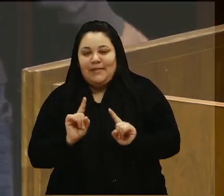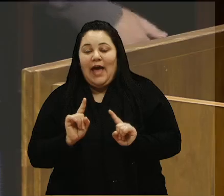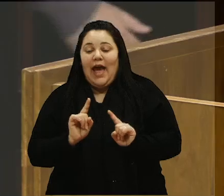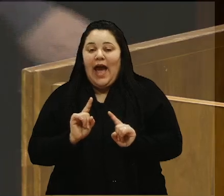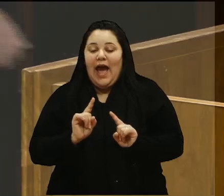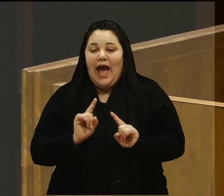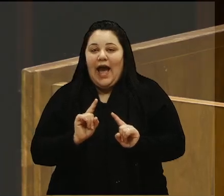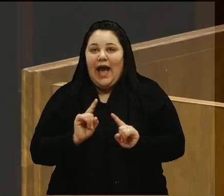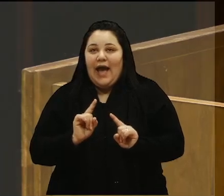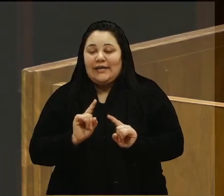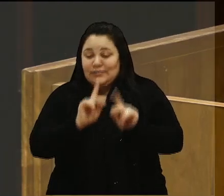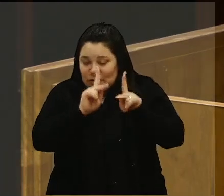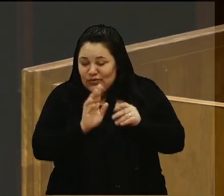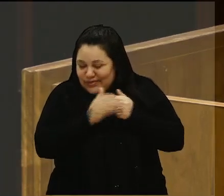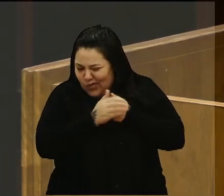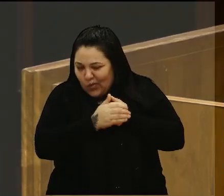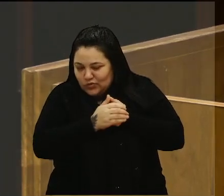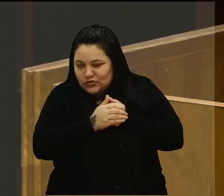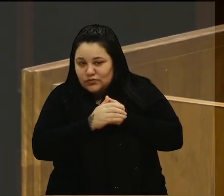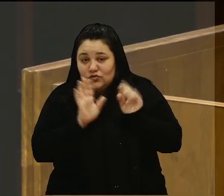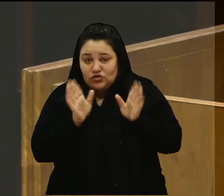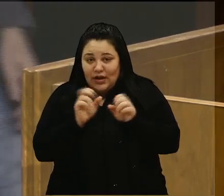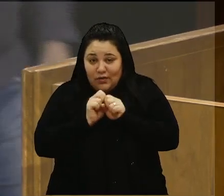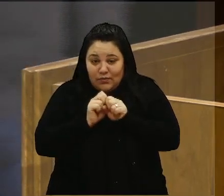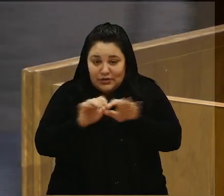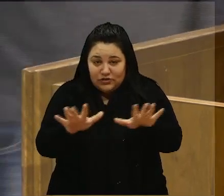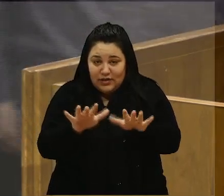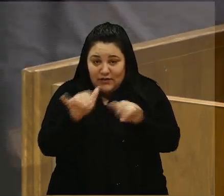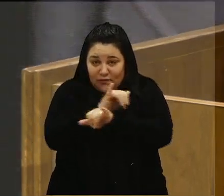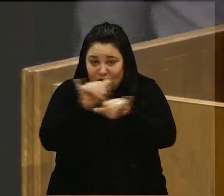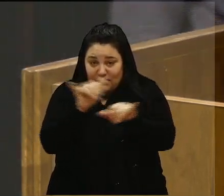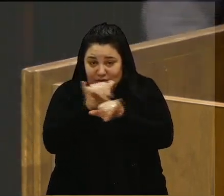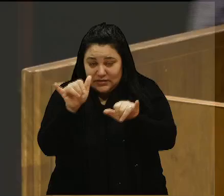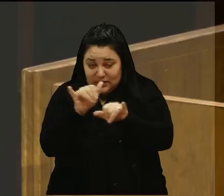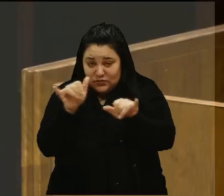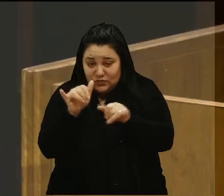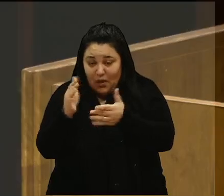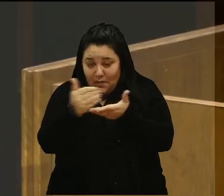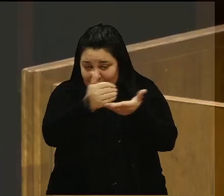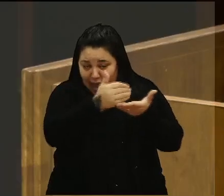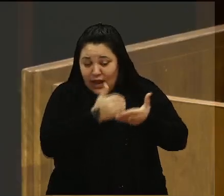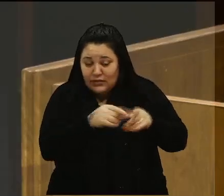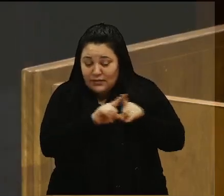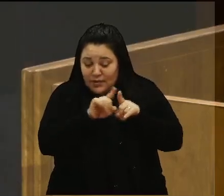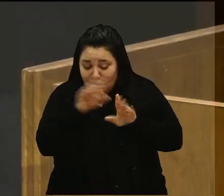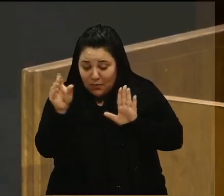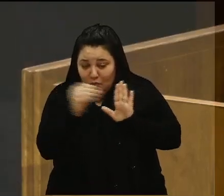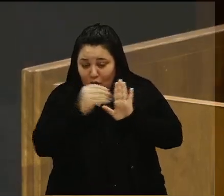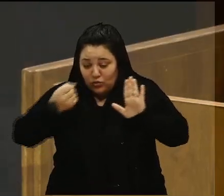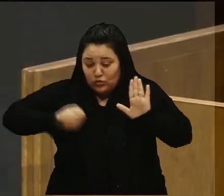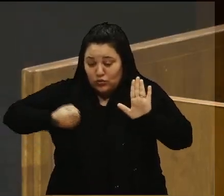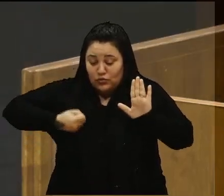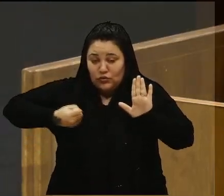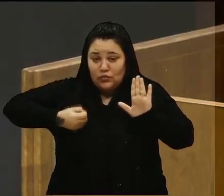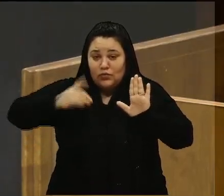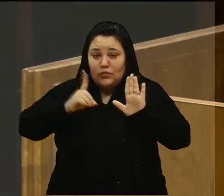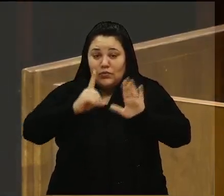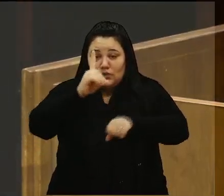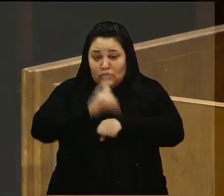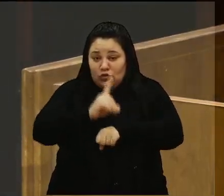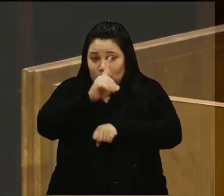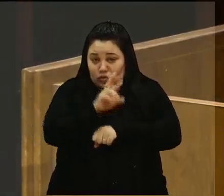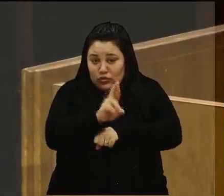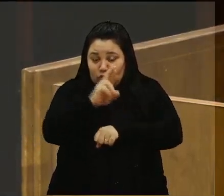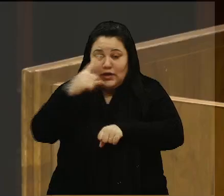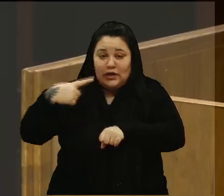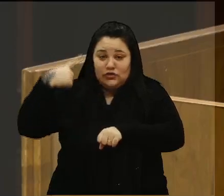ocasião, já compartilhei informações e dados, hoje intensifico com números apresentados pela doutora advogada especialista em direito